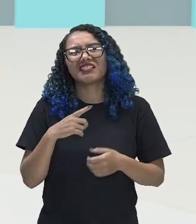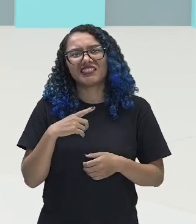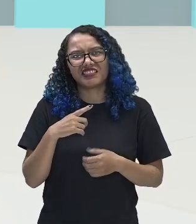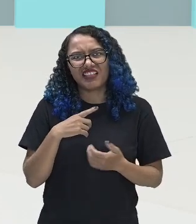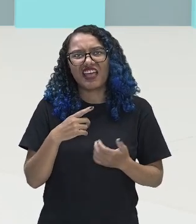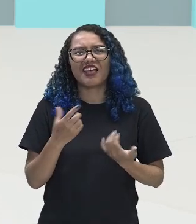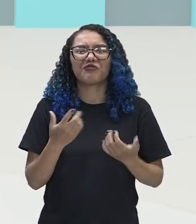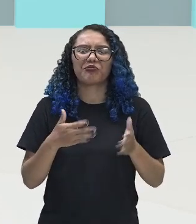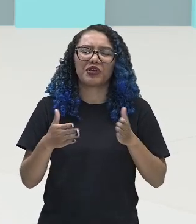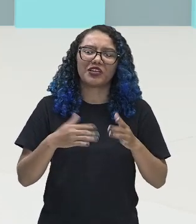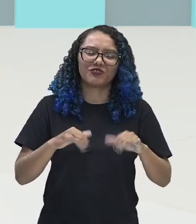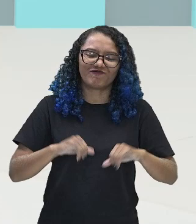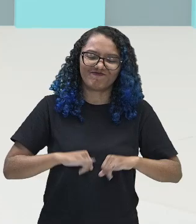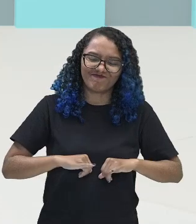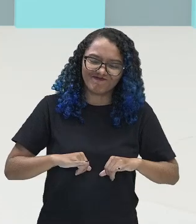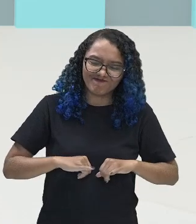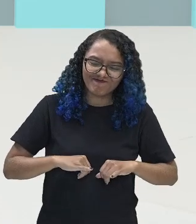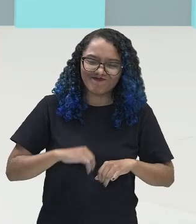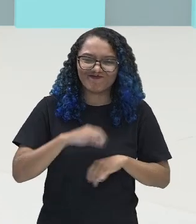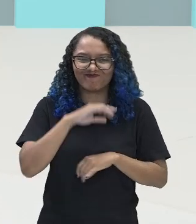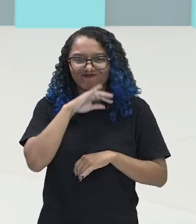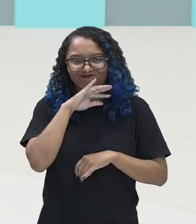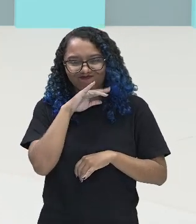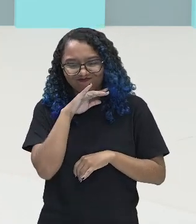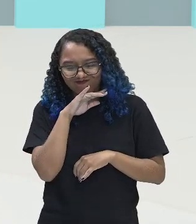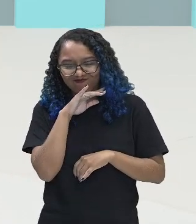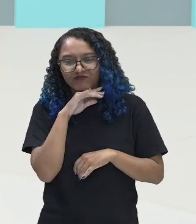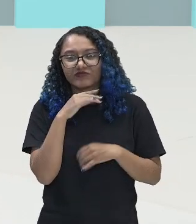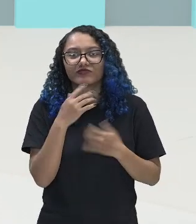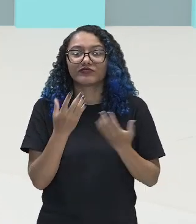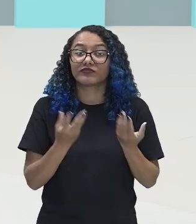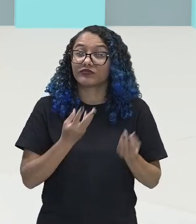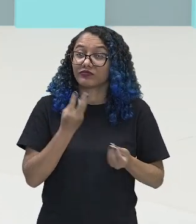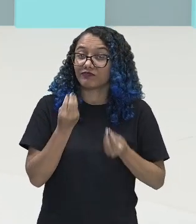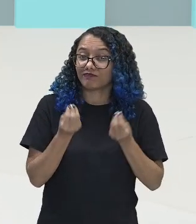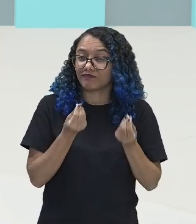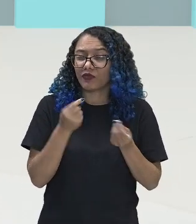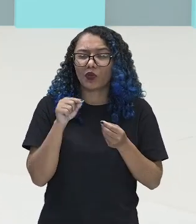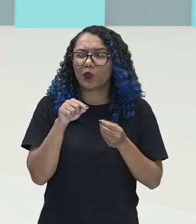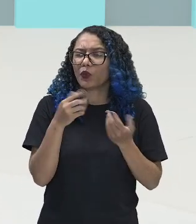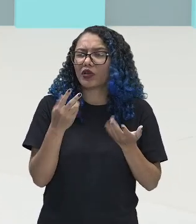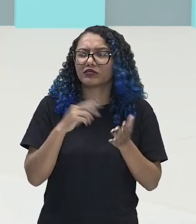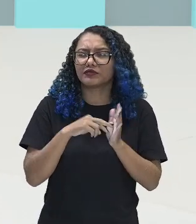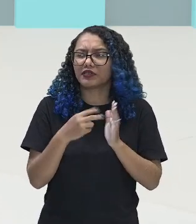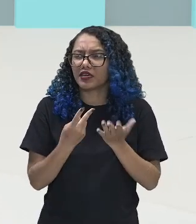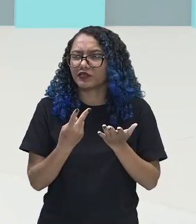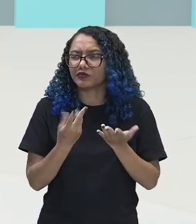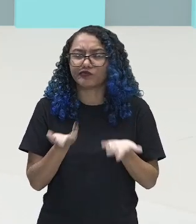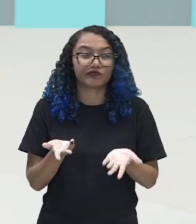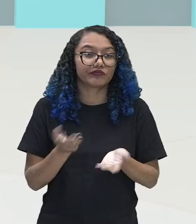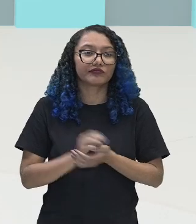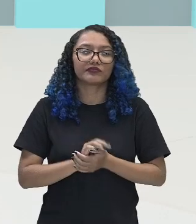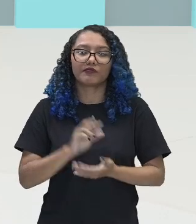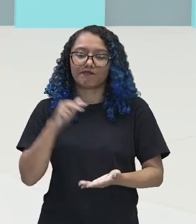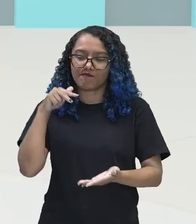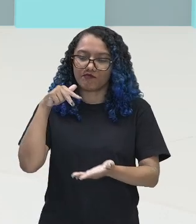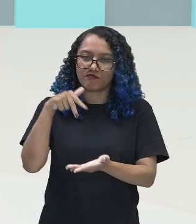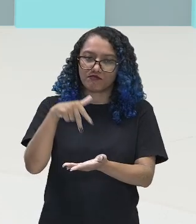tempos sombrios. O que será que são tempos sombrios, hein? Aqui estamos pelo direito de